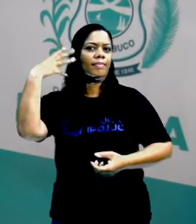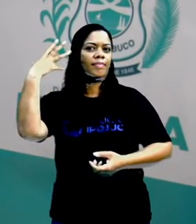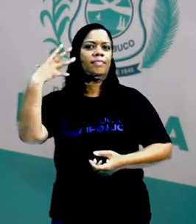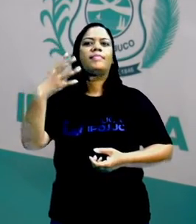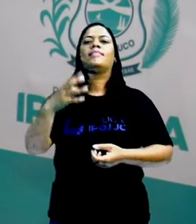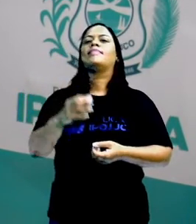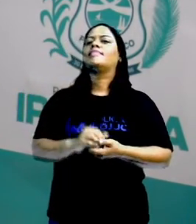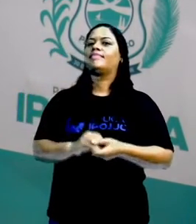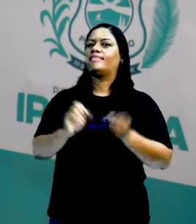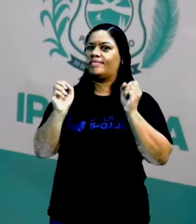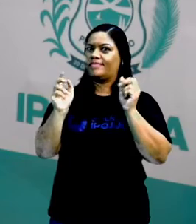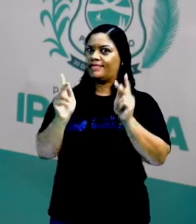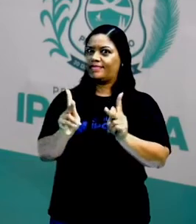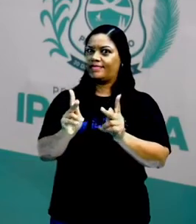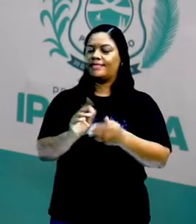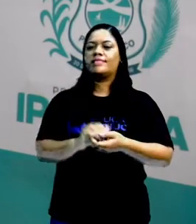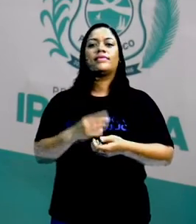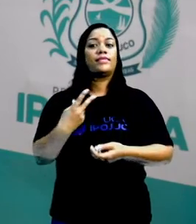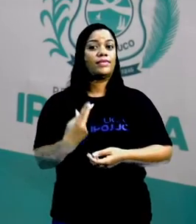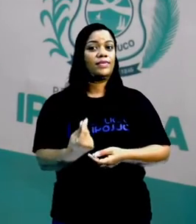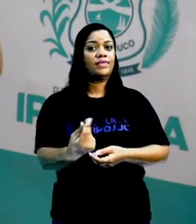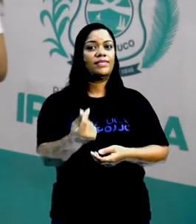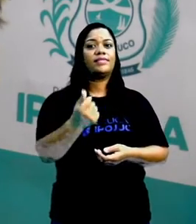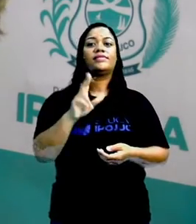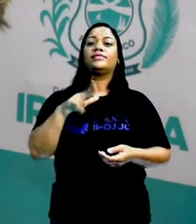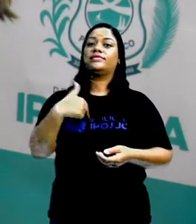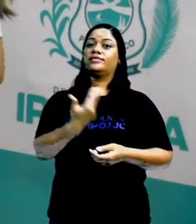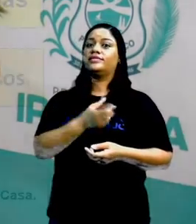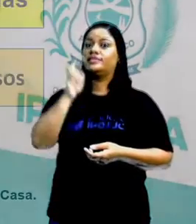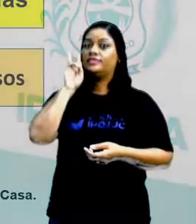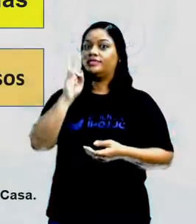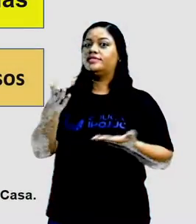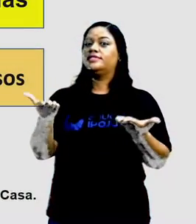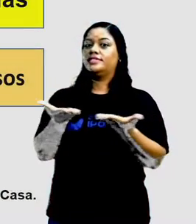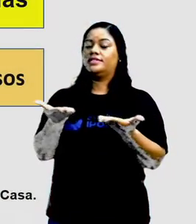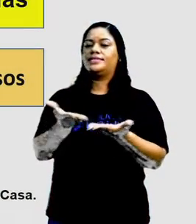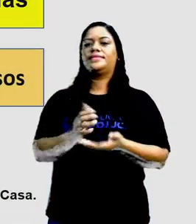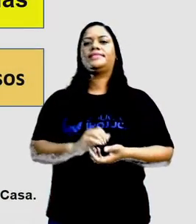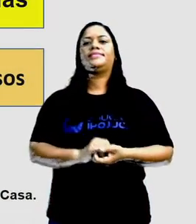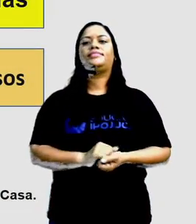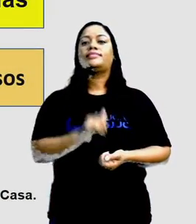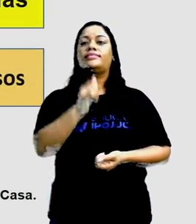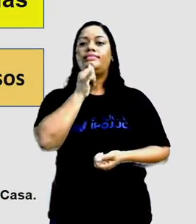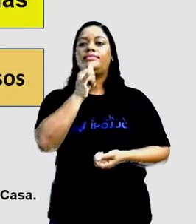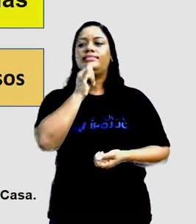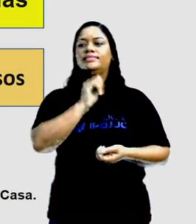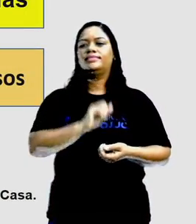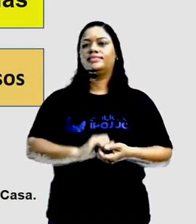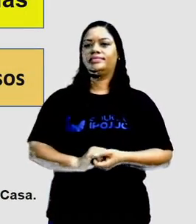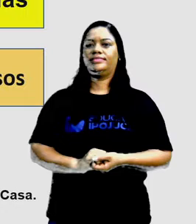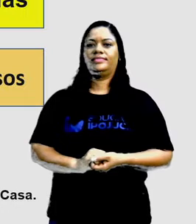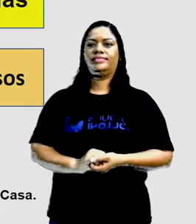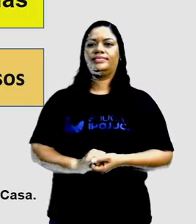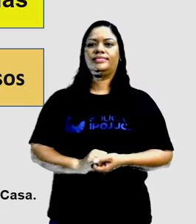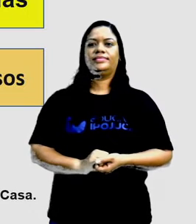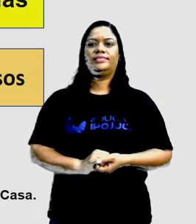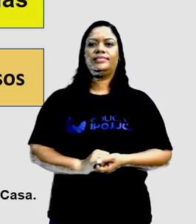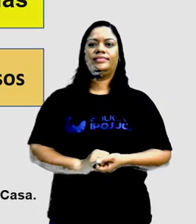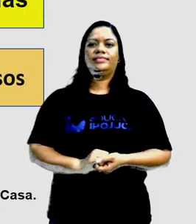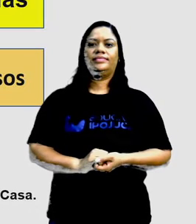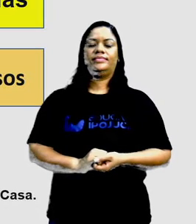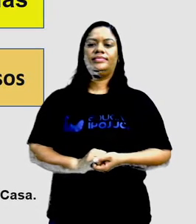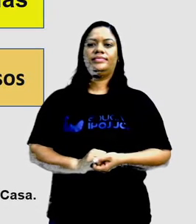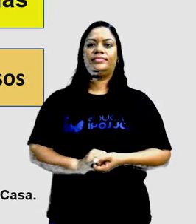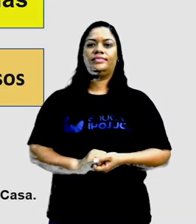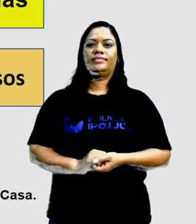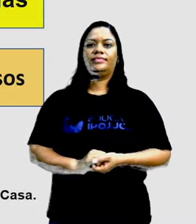poema. Ok, pessoal? Continuando, a gente vai ver aqui um exemplo, né, com o